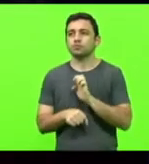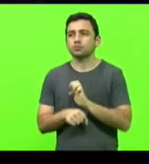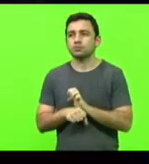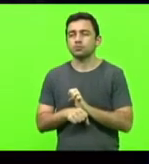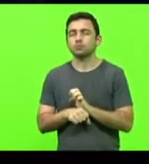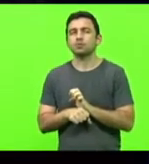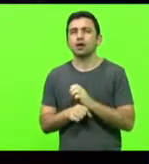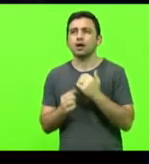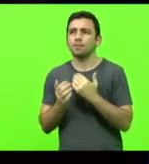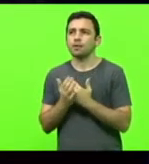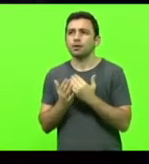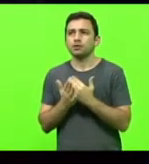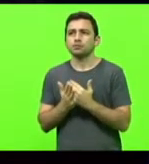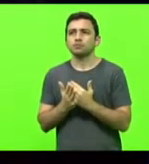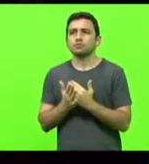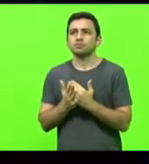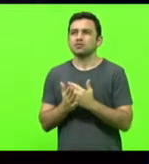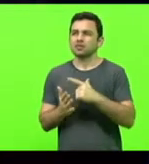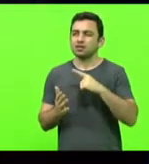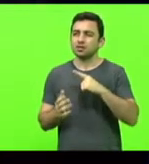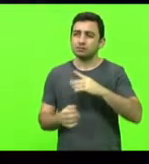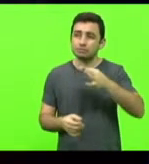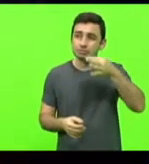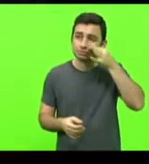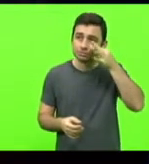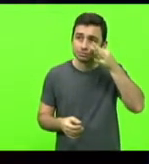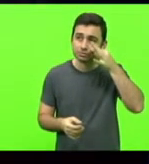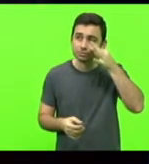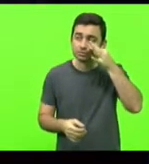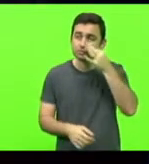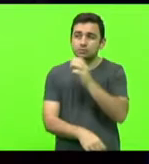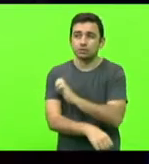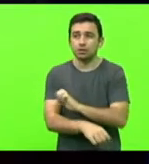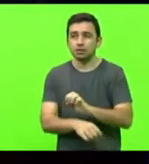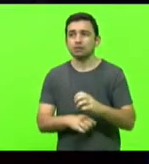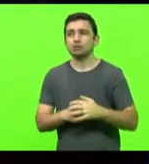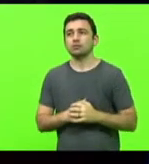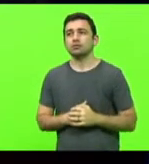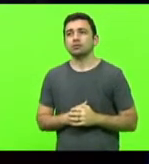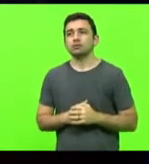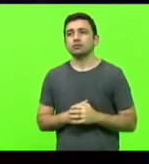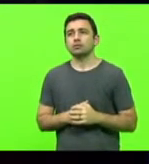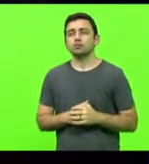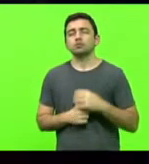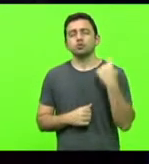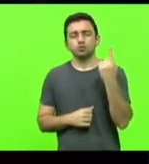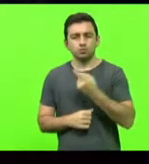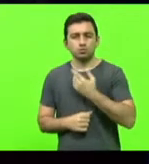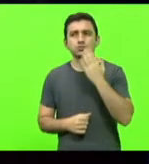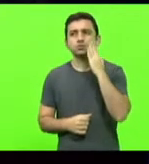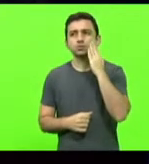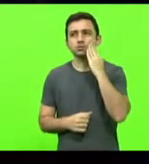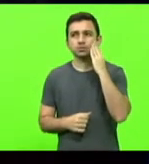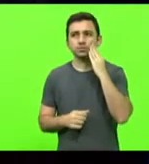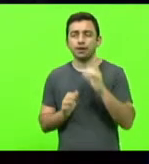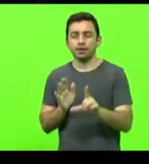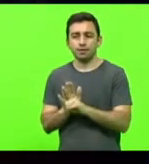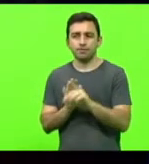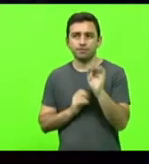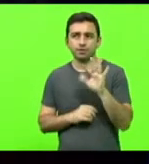mais estágios a serem acompanhados. E todos nós sabemos que a Lei